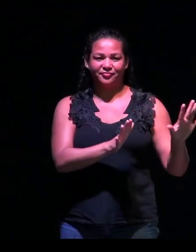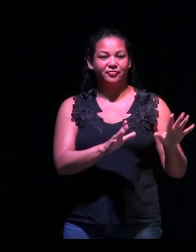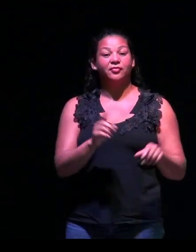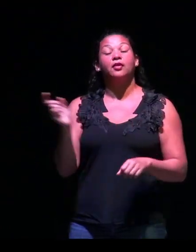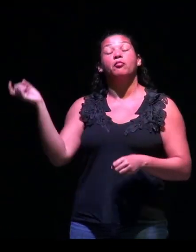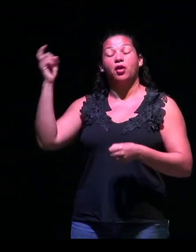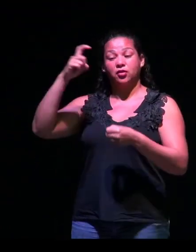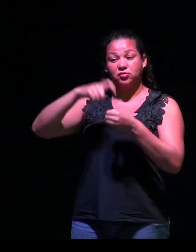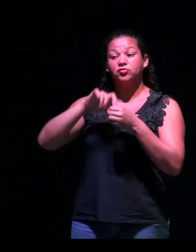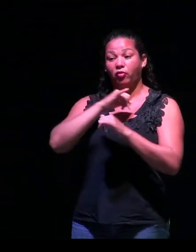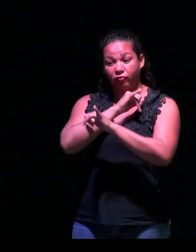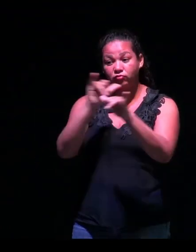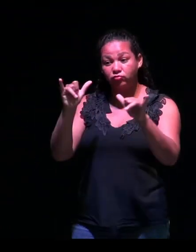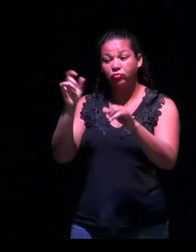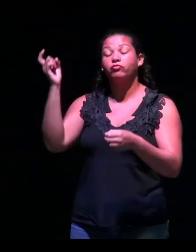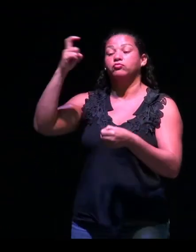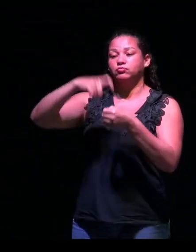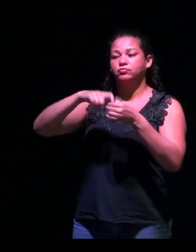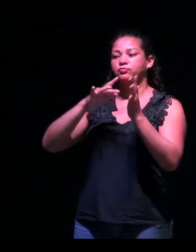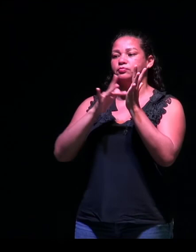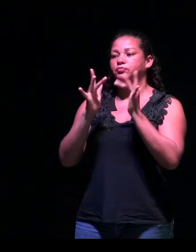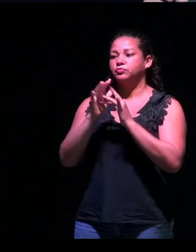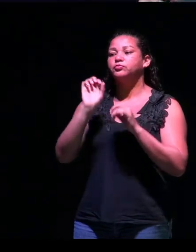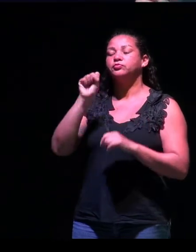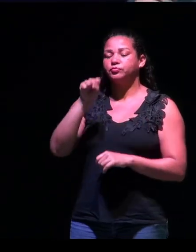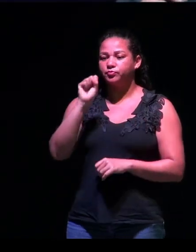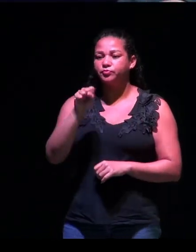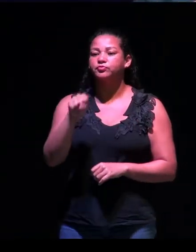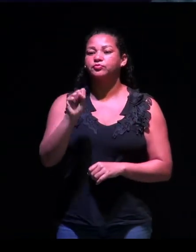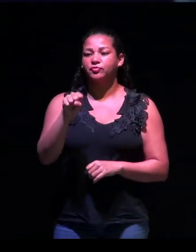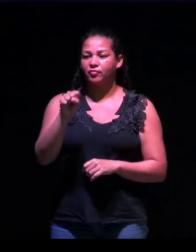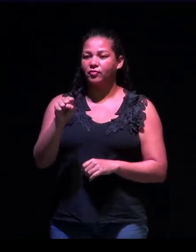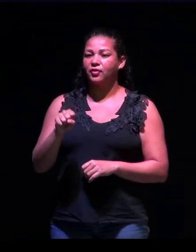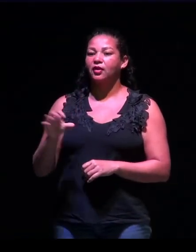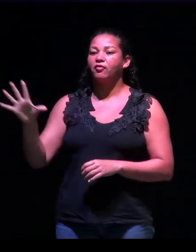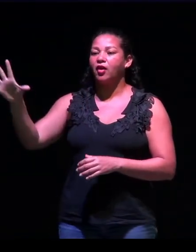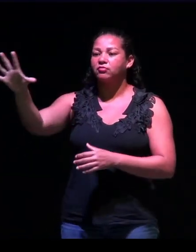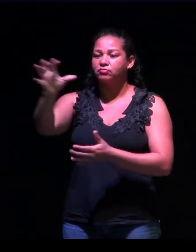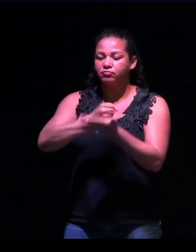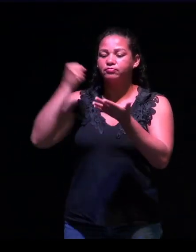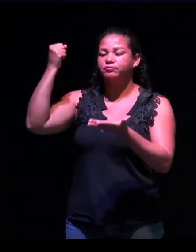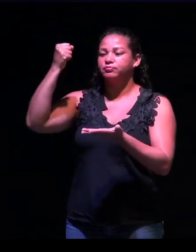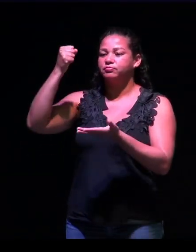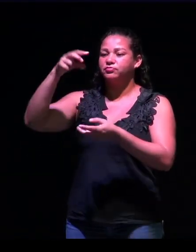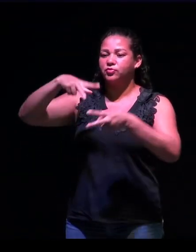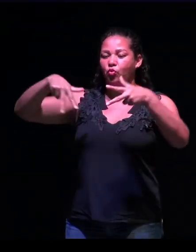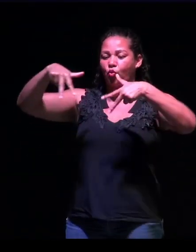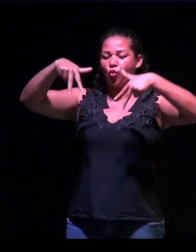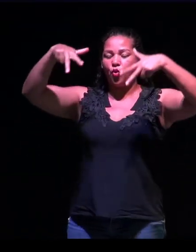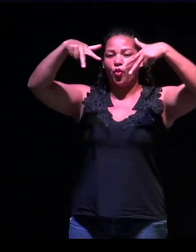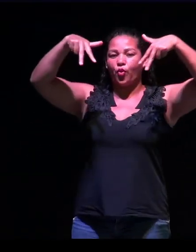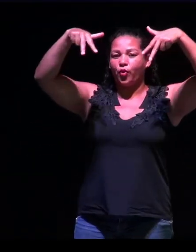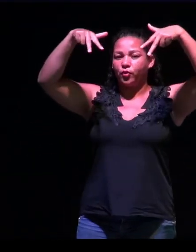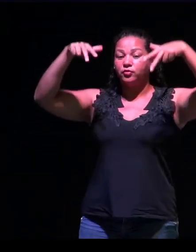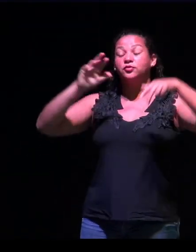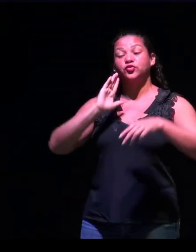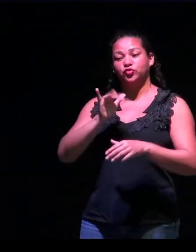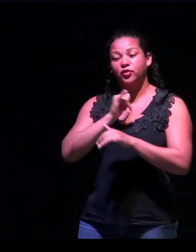Ele disse que vai voltar, foi preparar um lugar e voltará e buscará. João capítulo 14. Esse é o